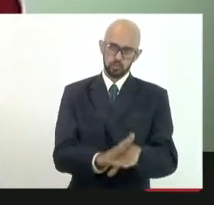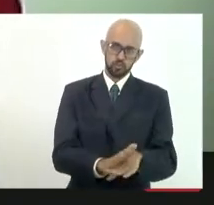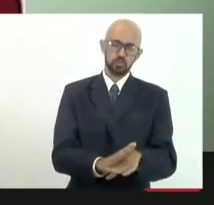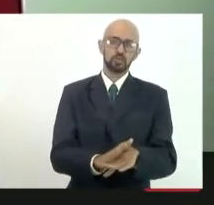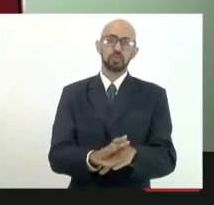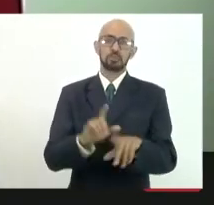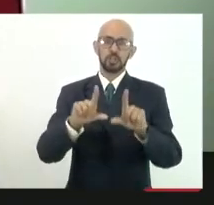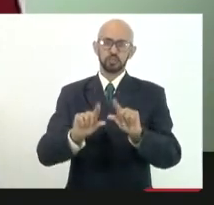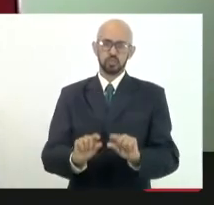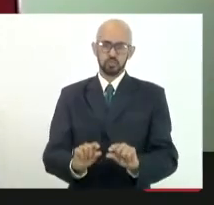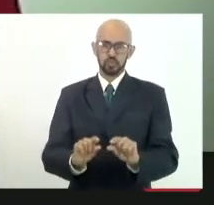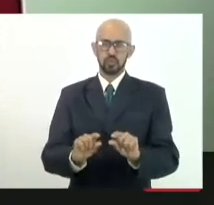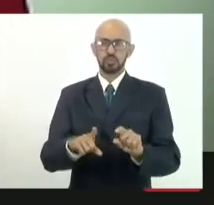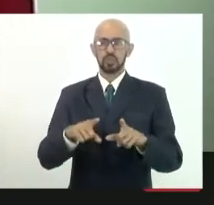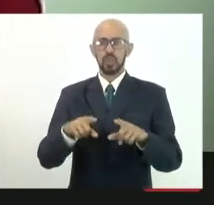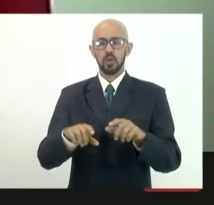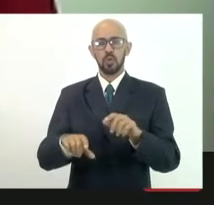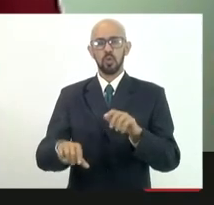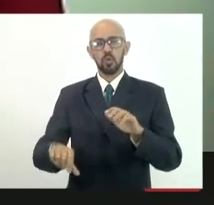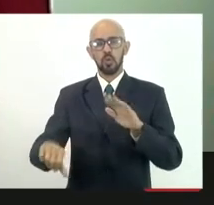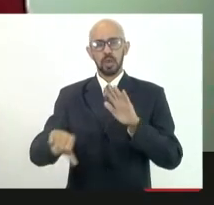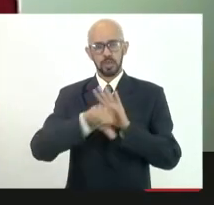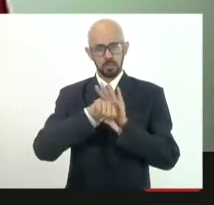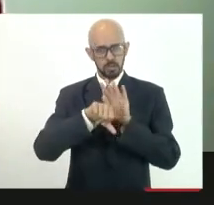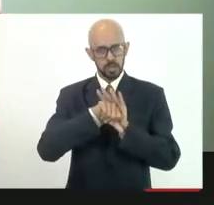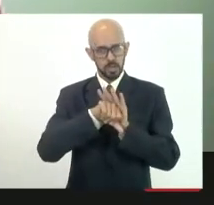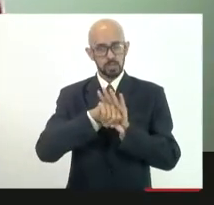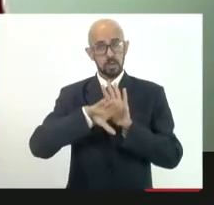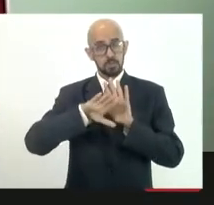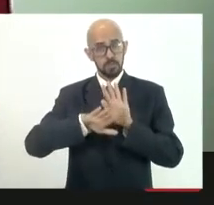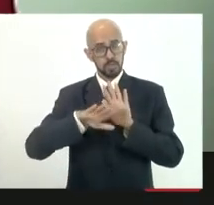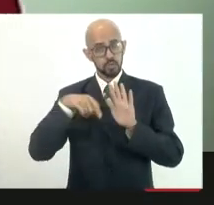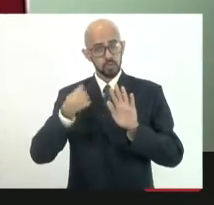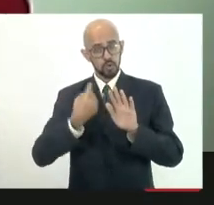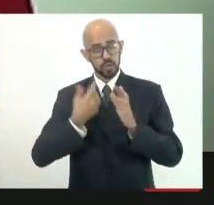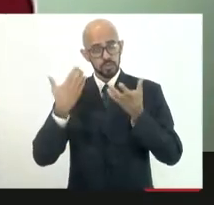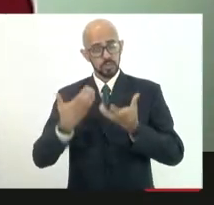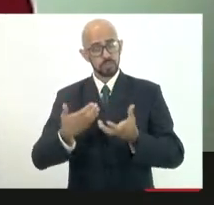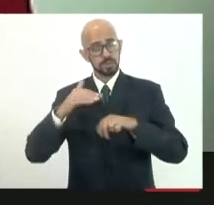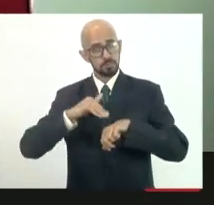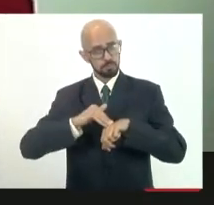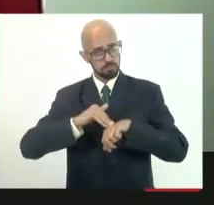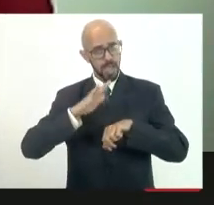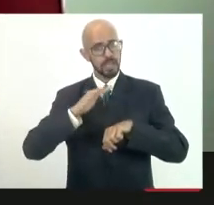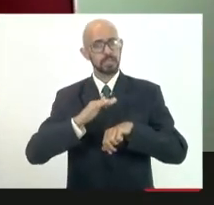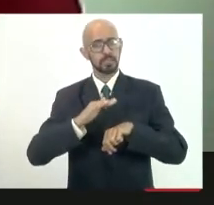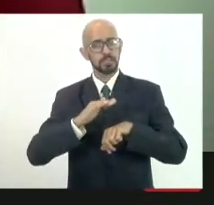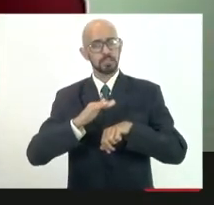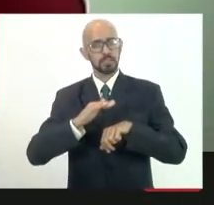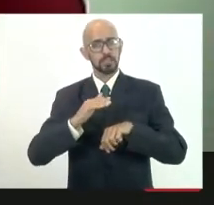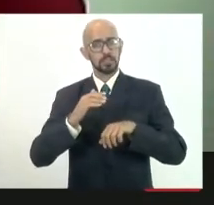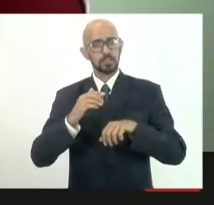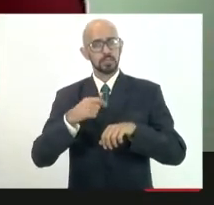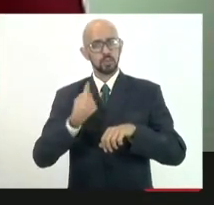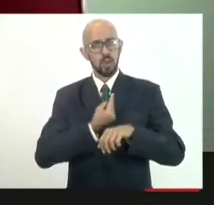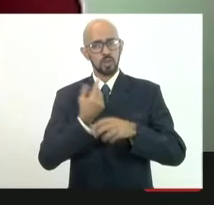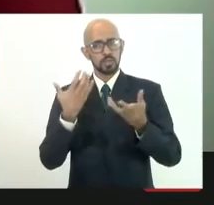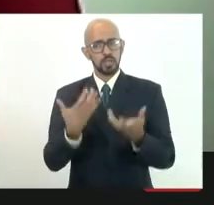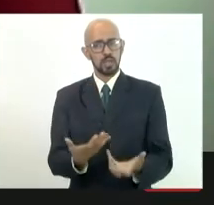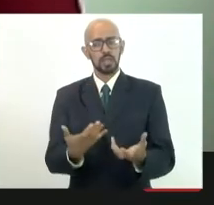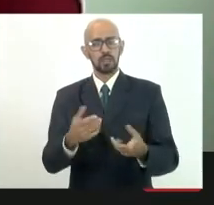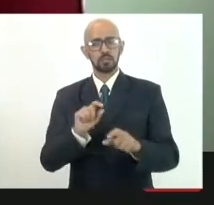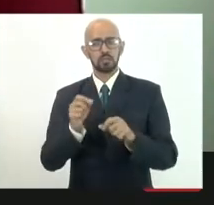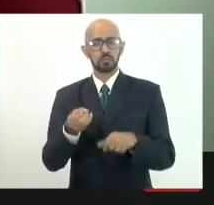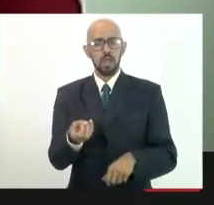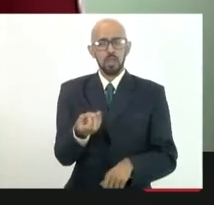redução da criminalidade, mas acho que o que nós desejamos é um pouco mais. Acho que o que nós desejamos aqui é uma